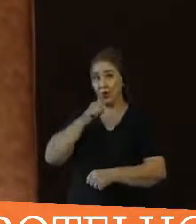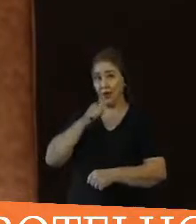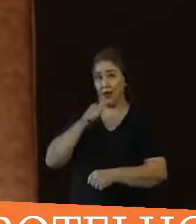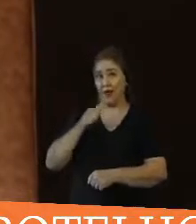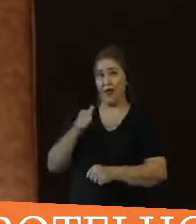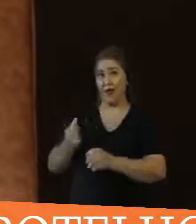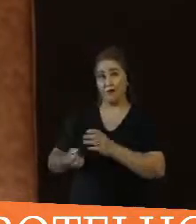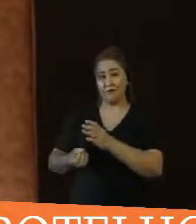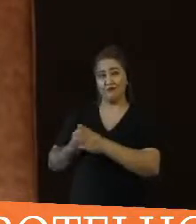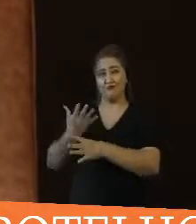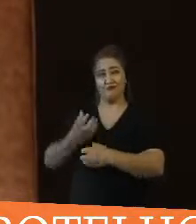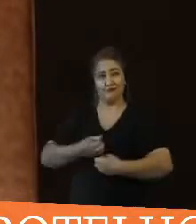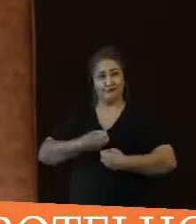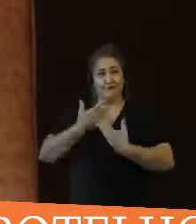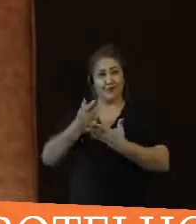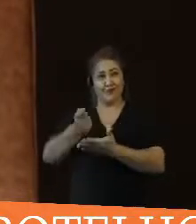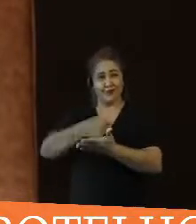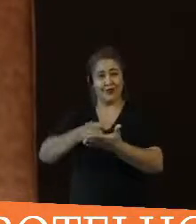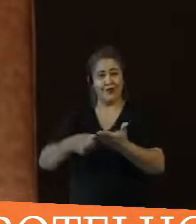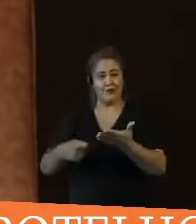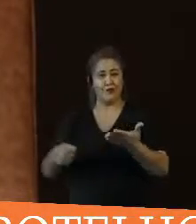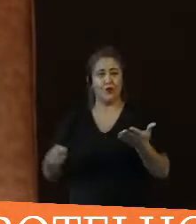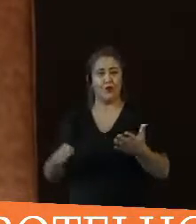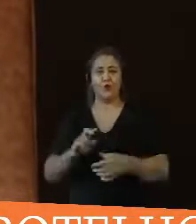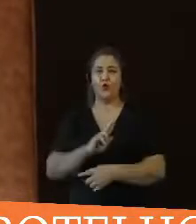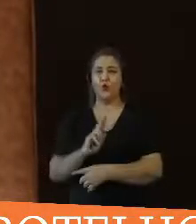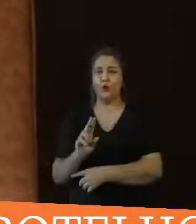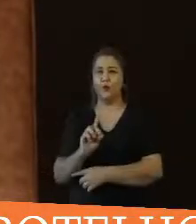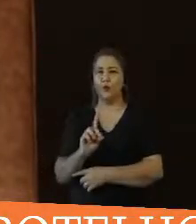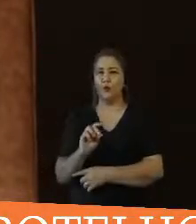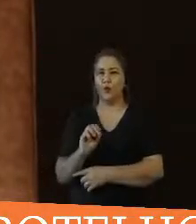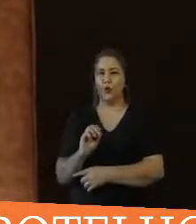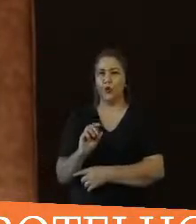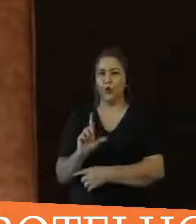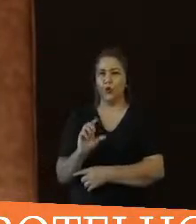grande intérprete da Era de Ouro do rádio, chamada Dolores Duran.